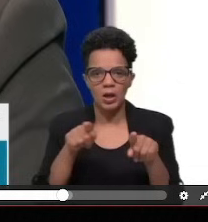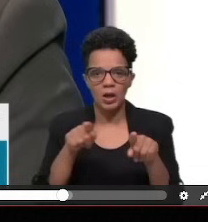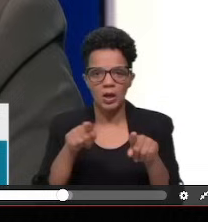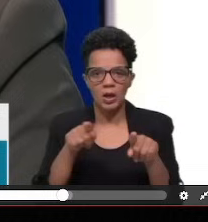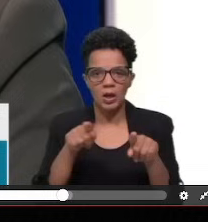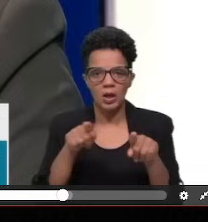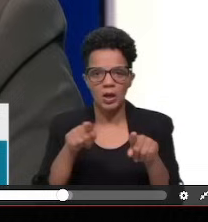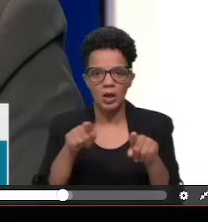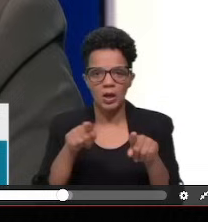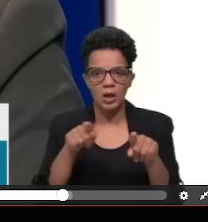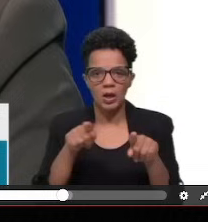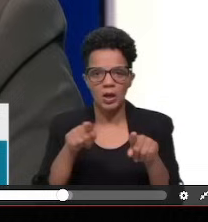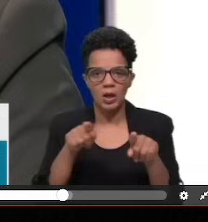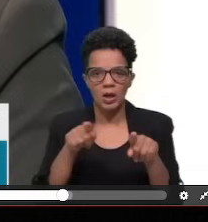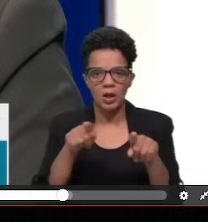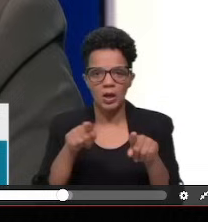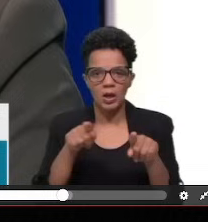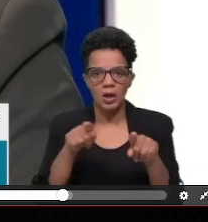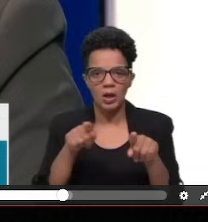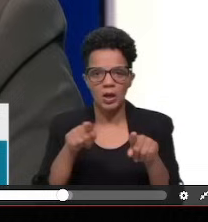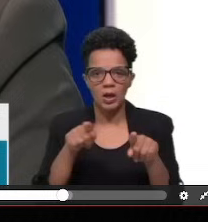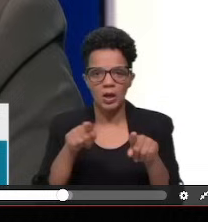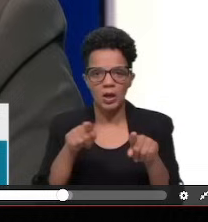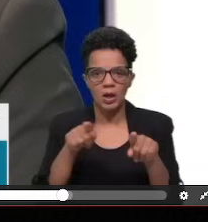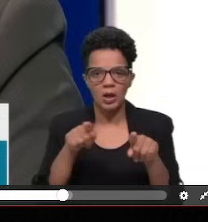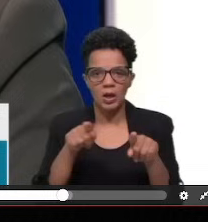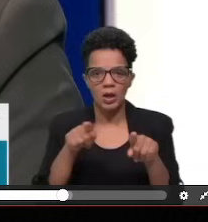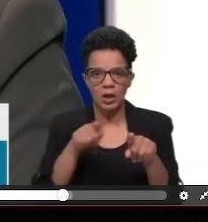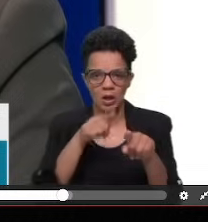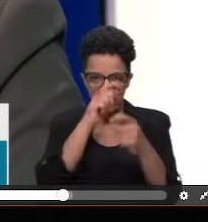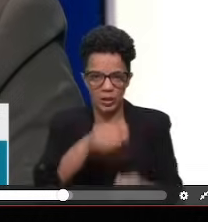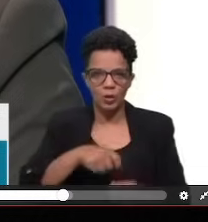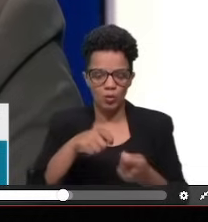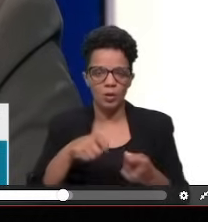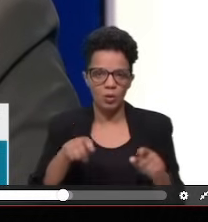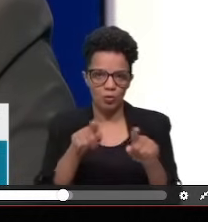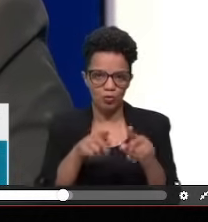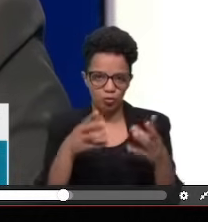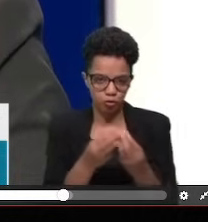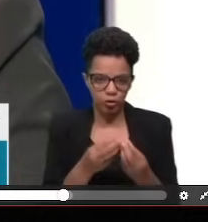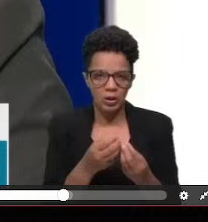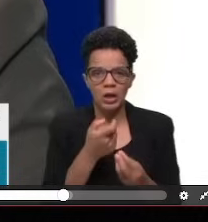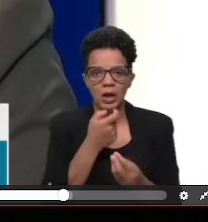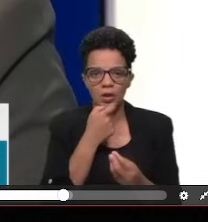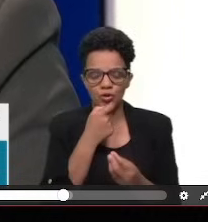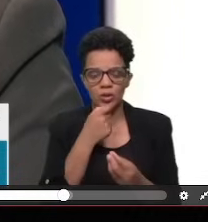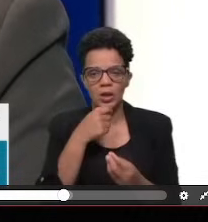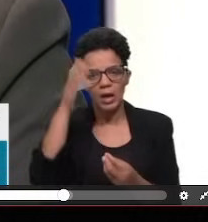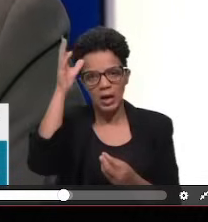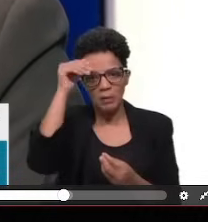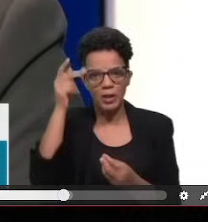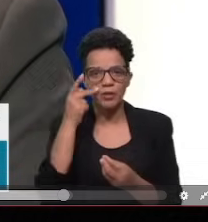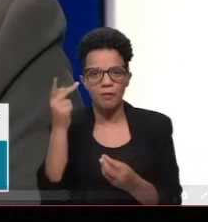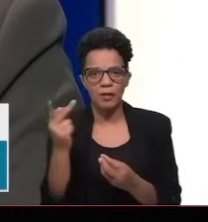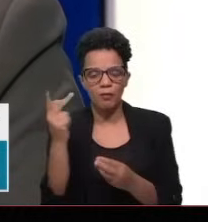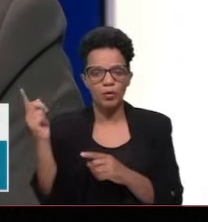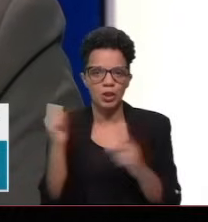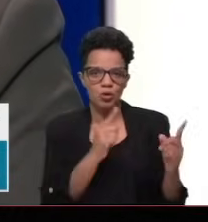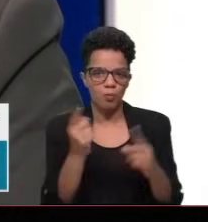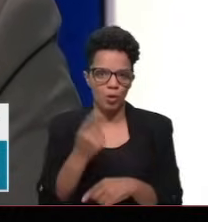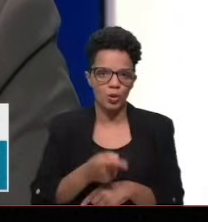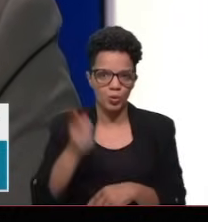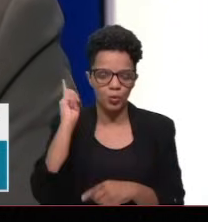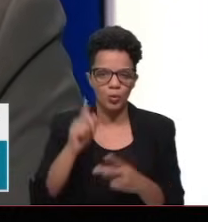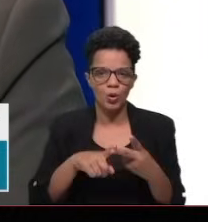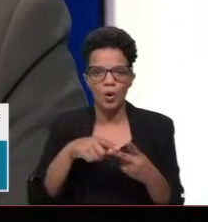pá isto calhar não tem piada nenhuma coitados dos Pintos mas com o transporte mais vivos e com a trituração dos